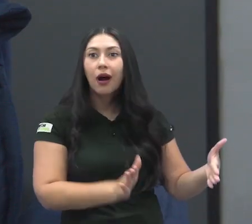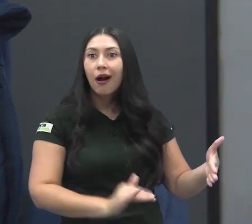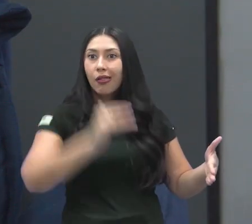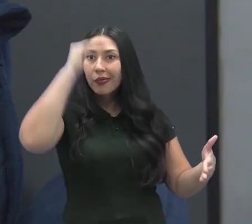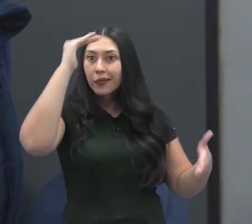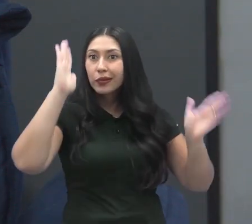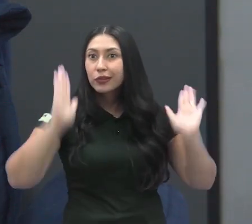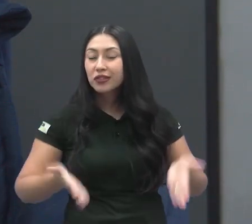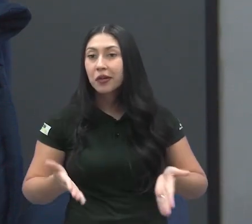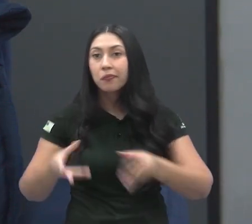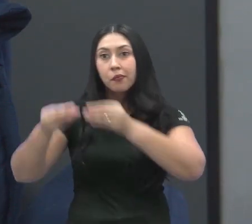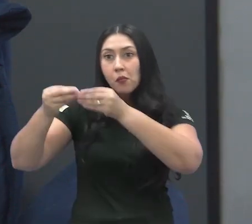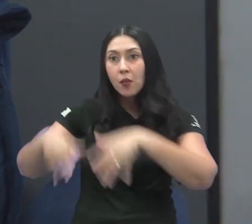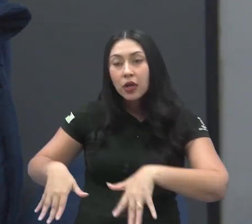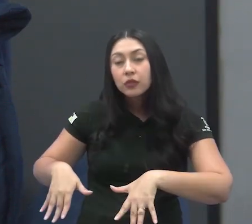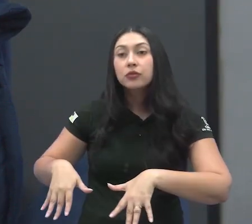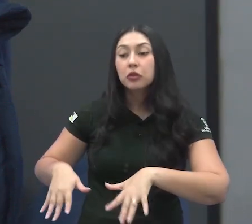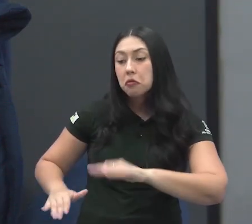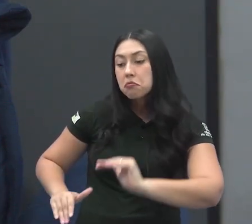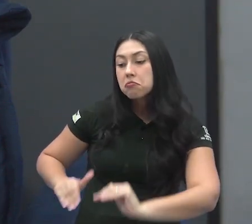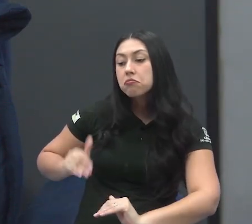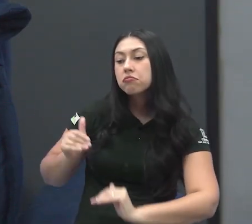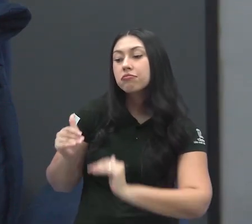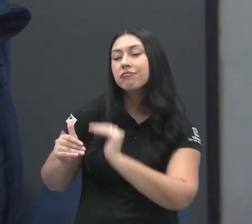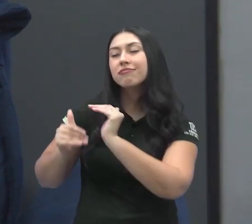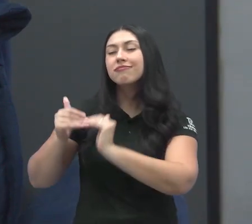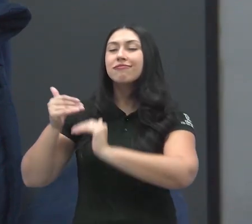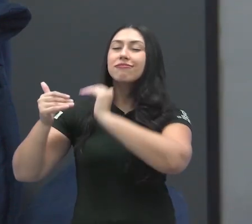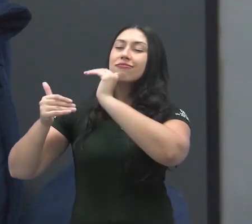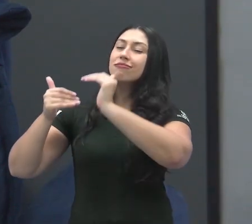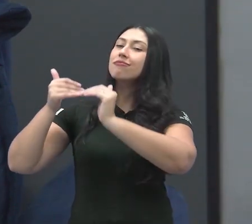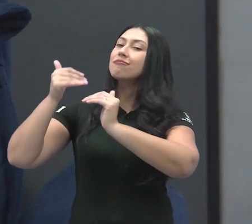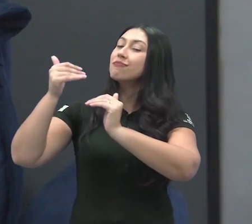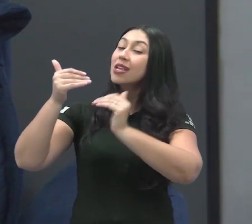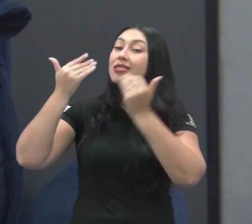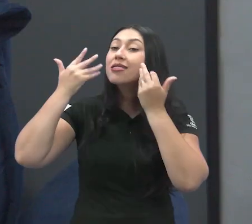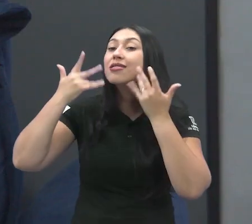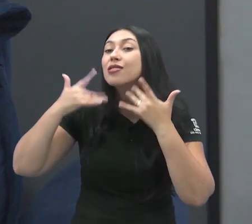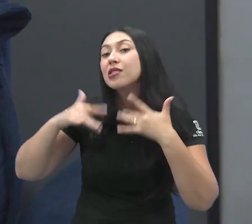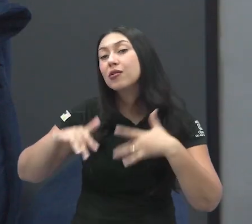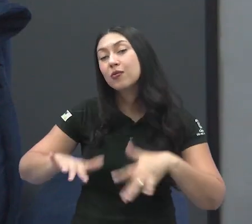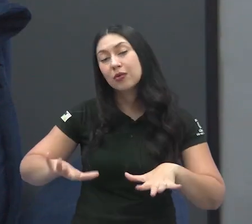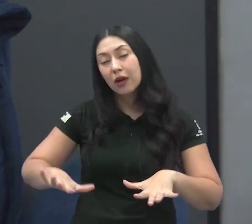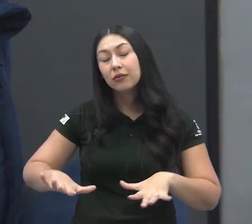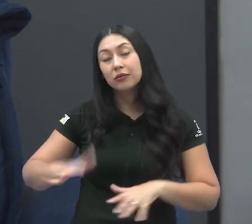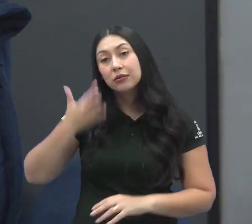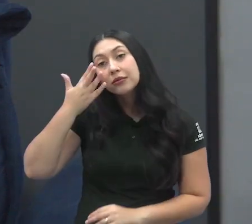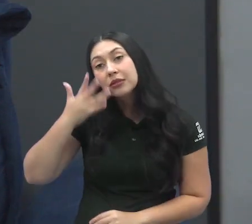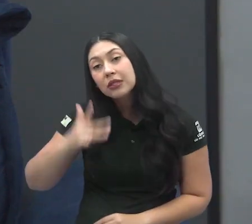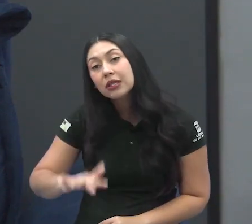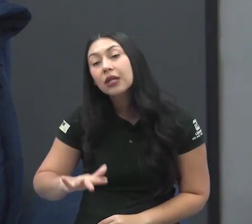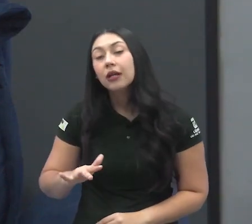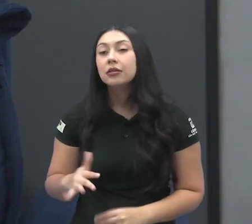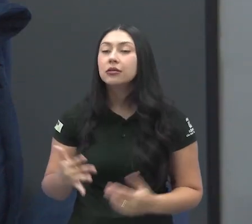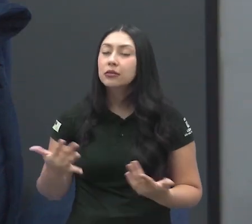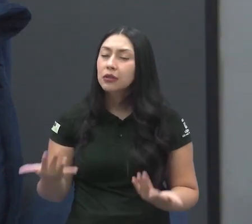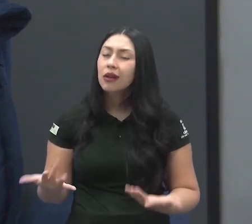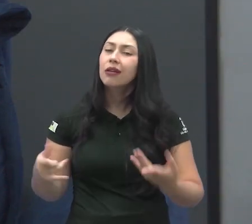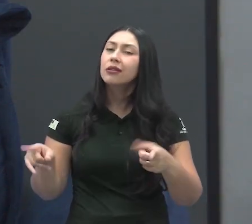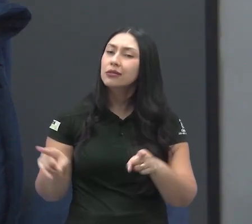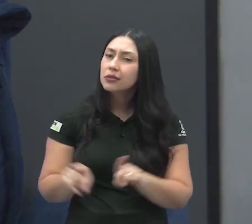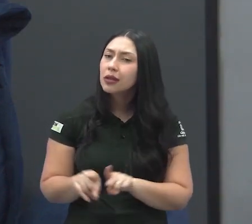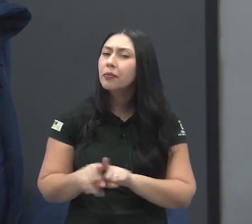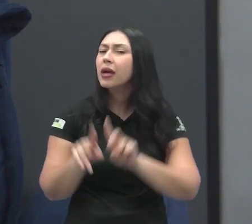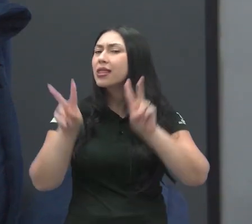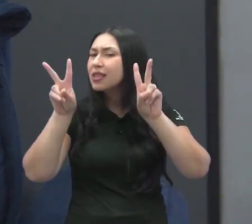aí prejudicando o desenvolvimento natural daquela criança. E foi